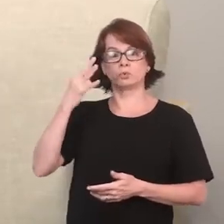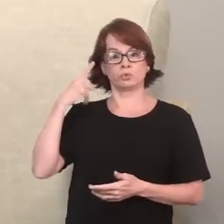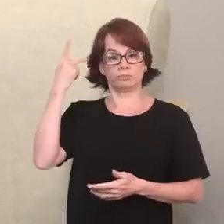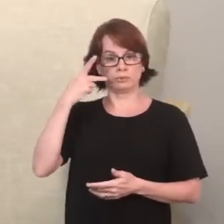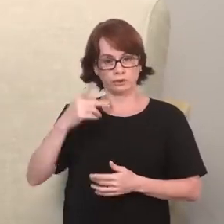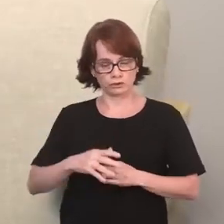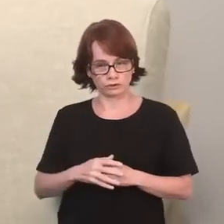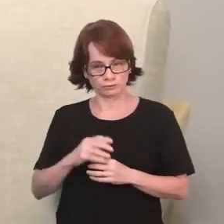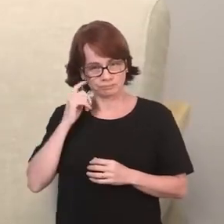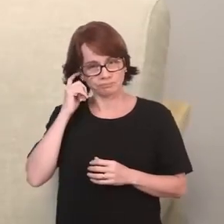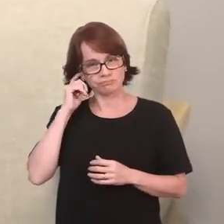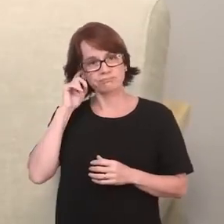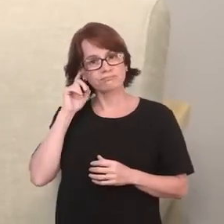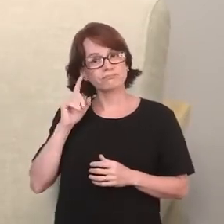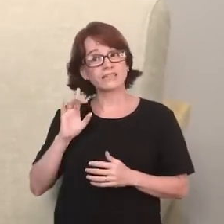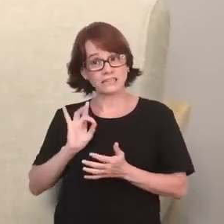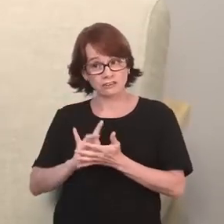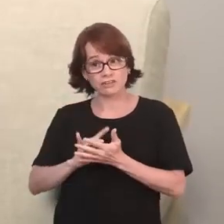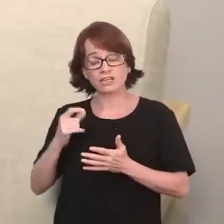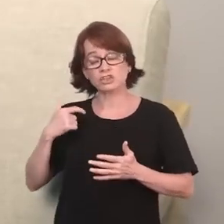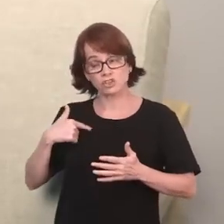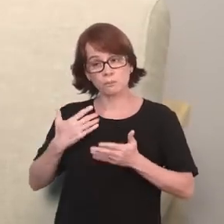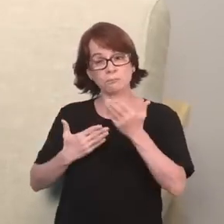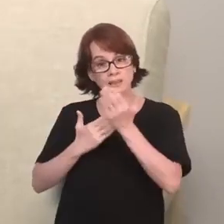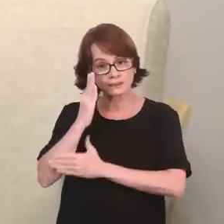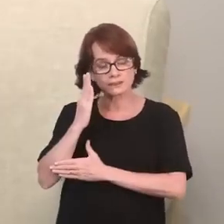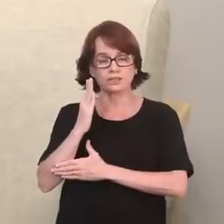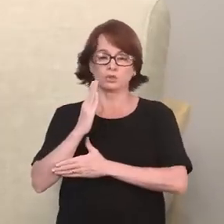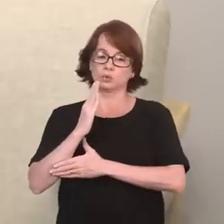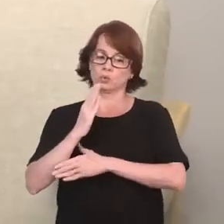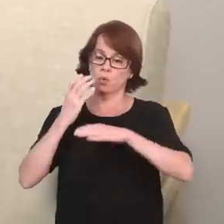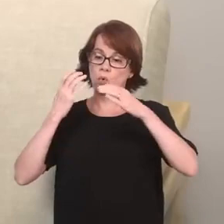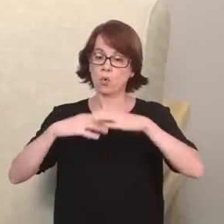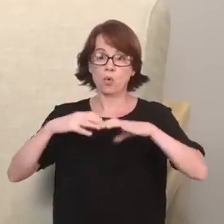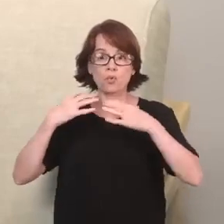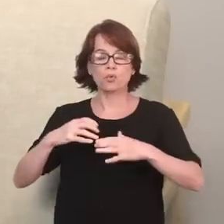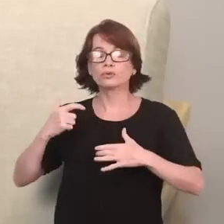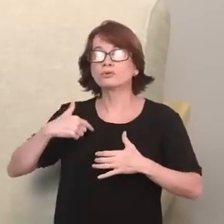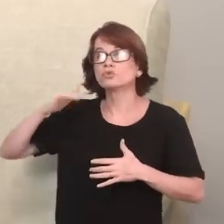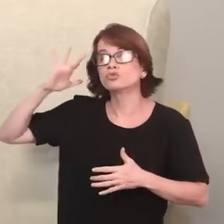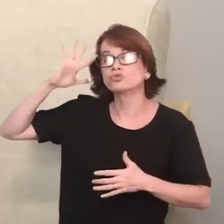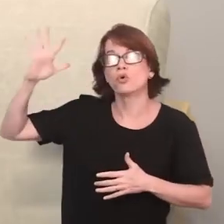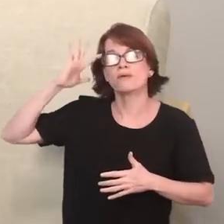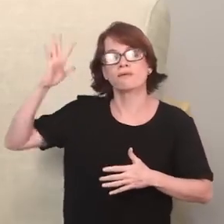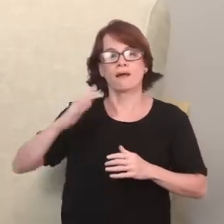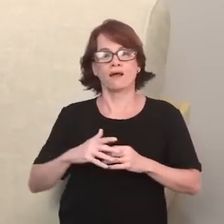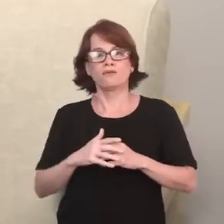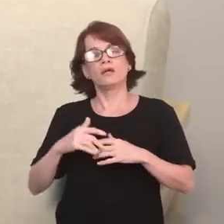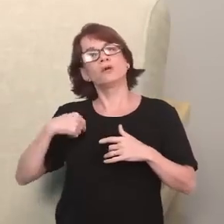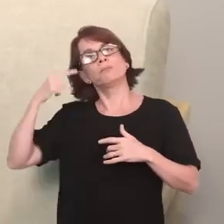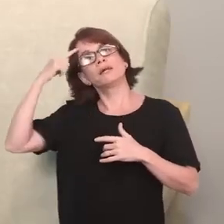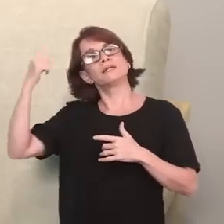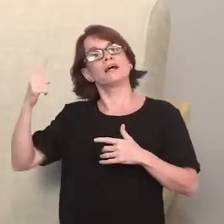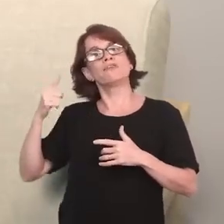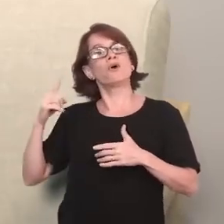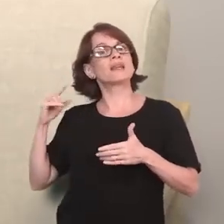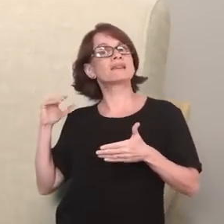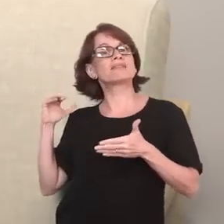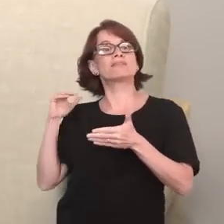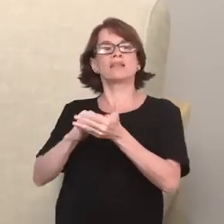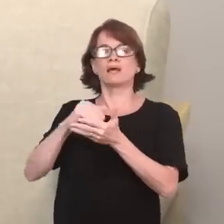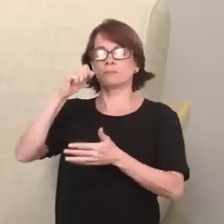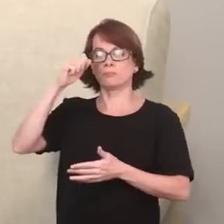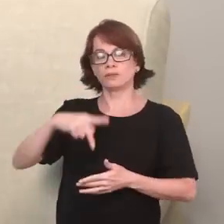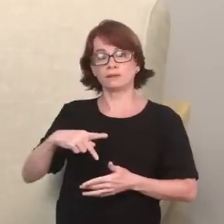procuradoria, foi o concurso dos meus sonhos, eu tomei posse, falei, gente, eu vou ficar aqui até me aposentar. Só que eu achava que depois de